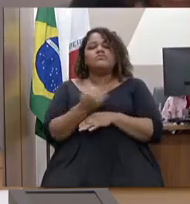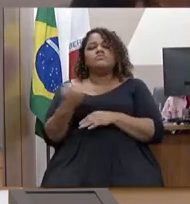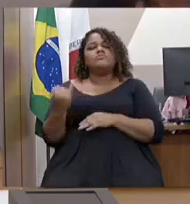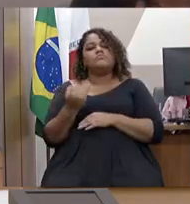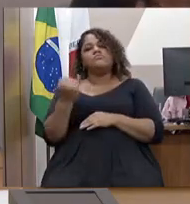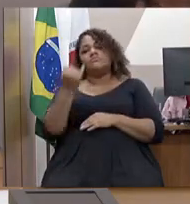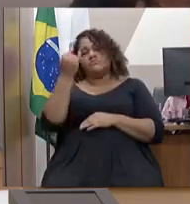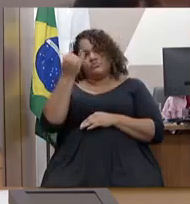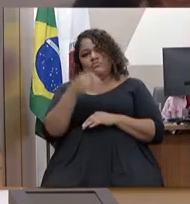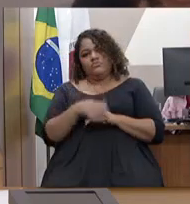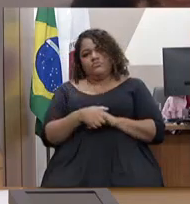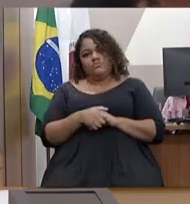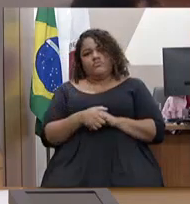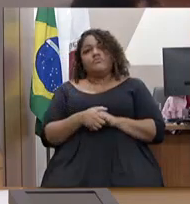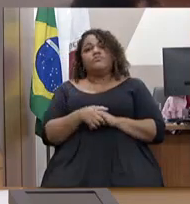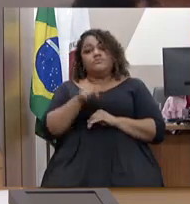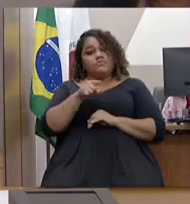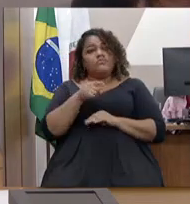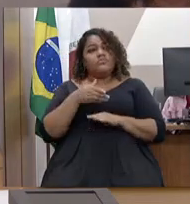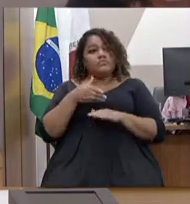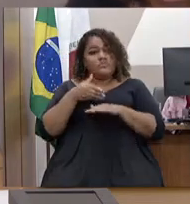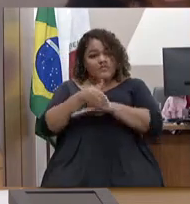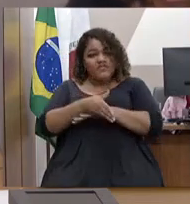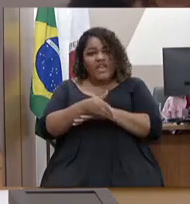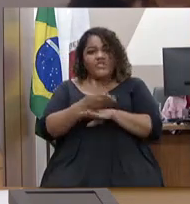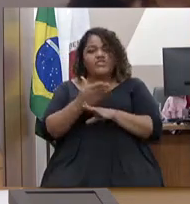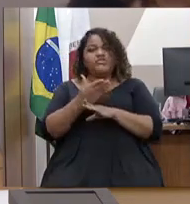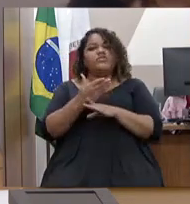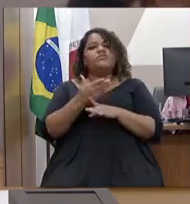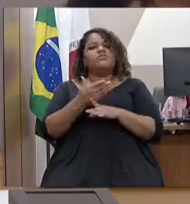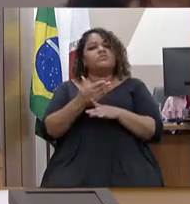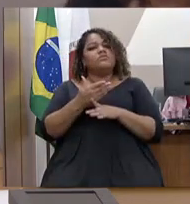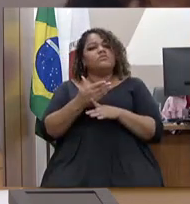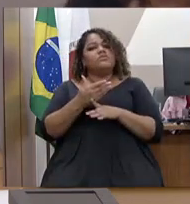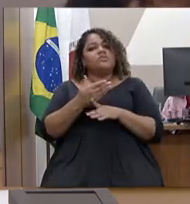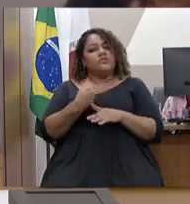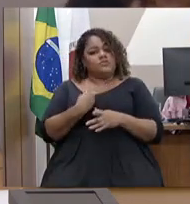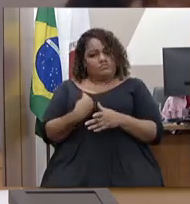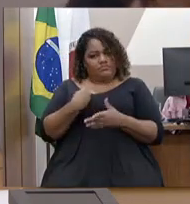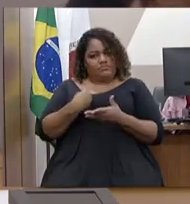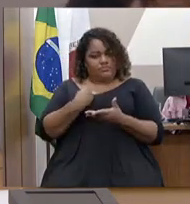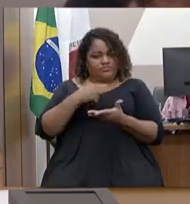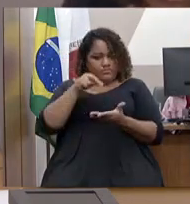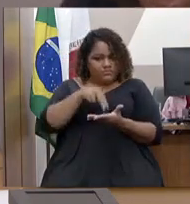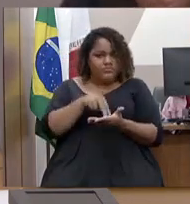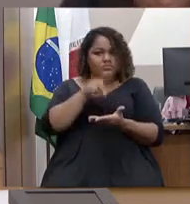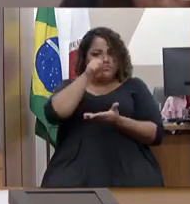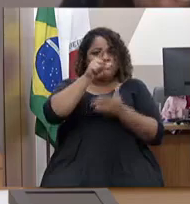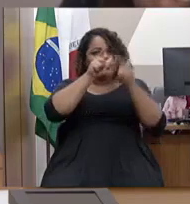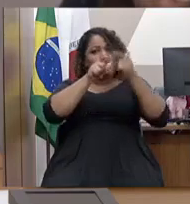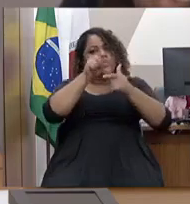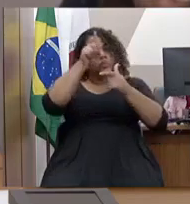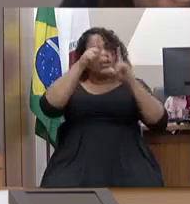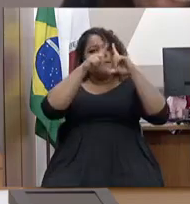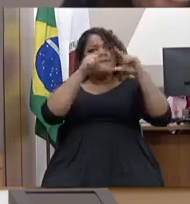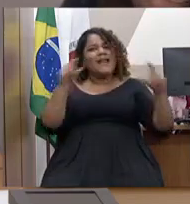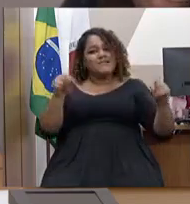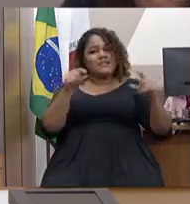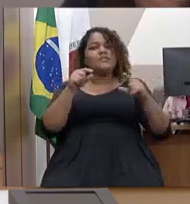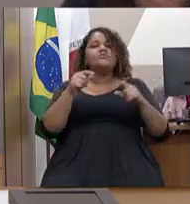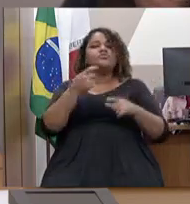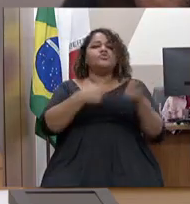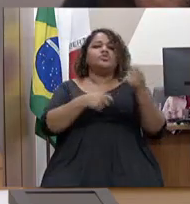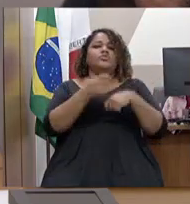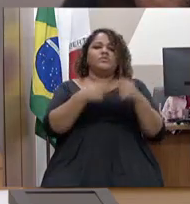invadir e ocupar esses espaços de negociação isso é um espaços lá em Brasília gente mas que não pode simplesmente deixar